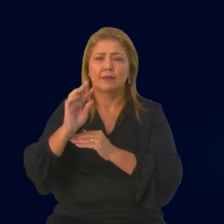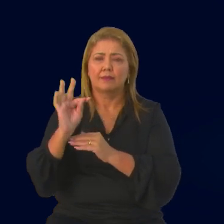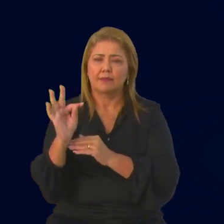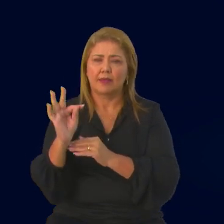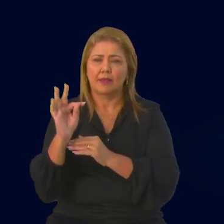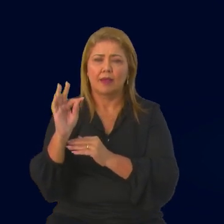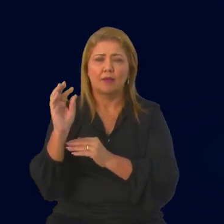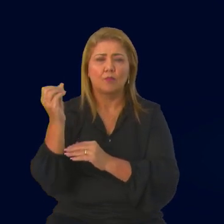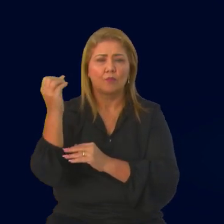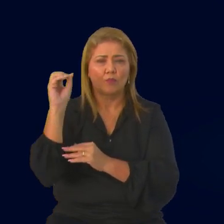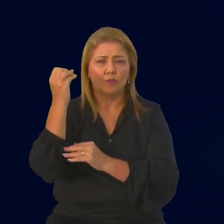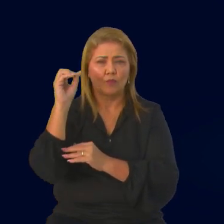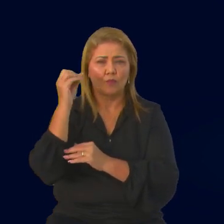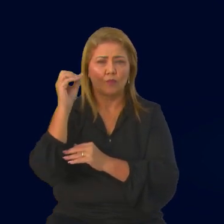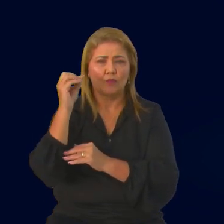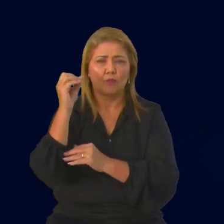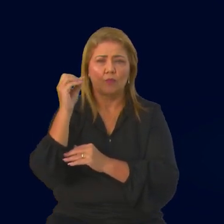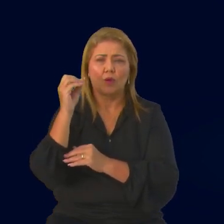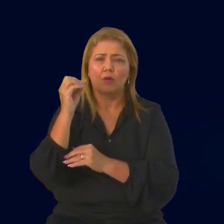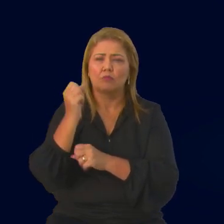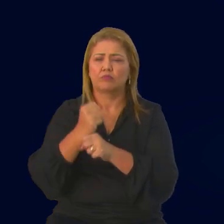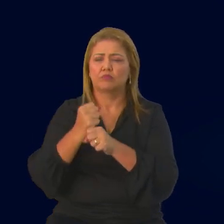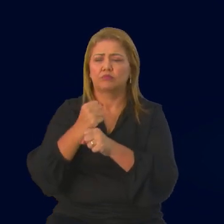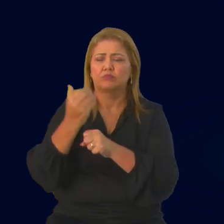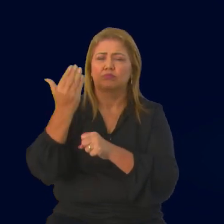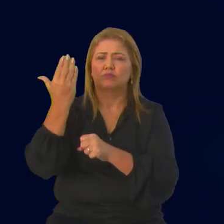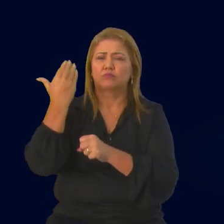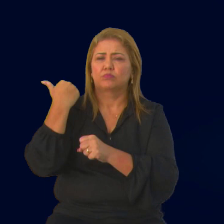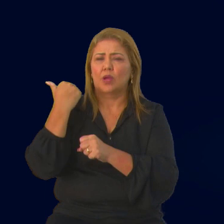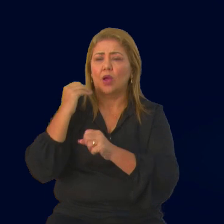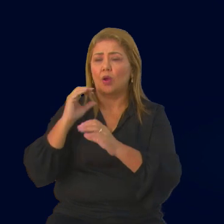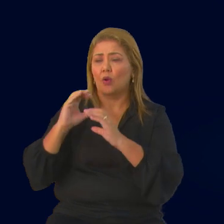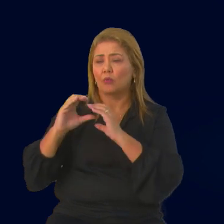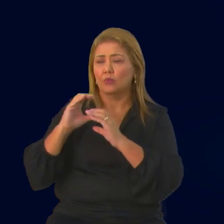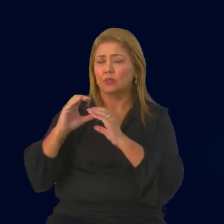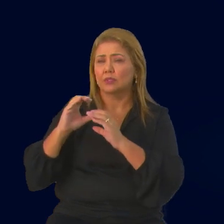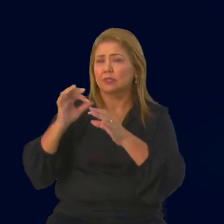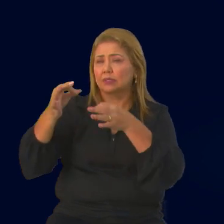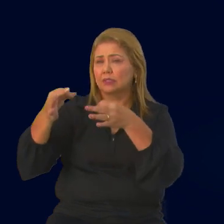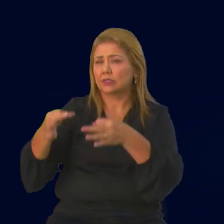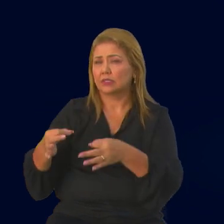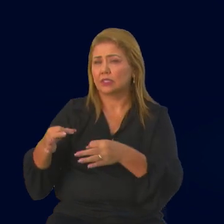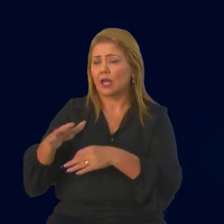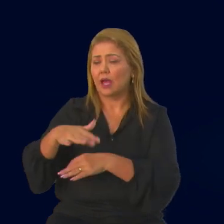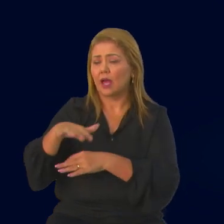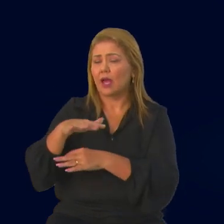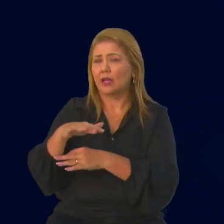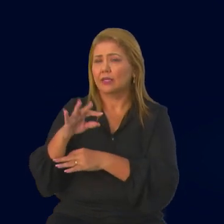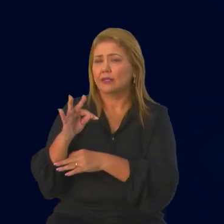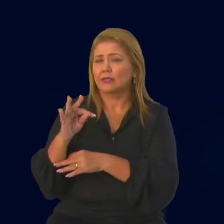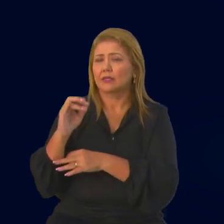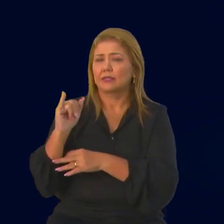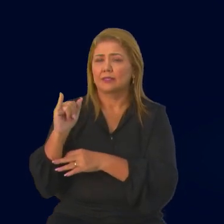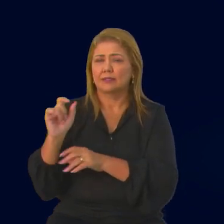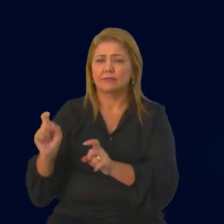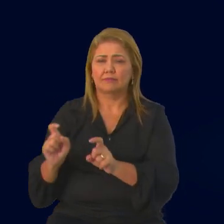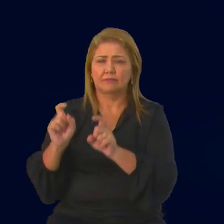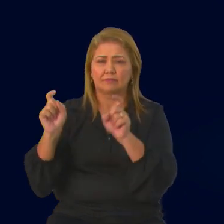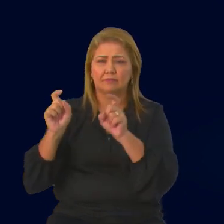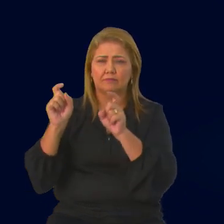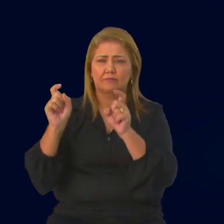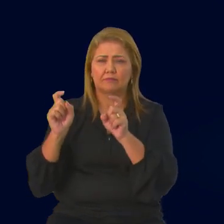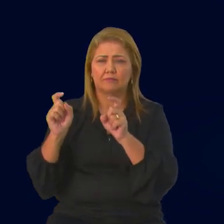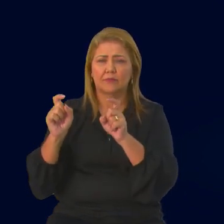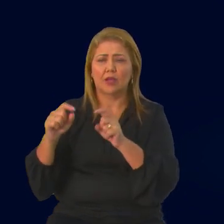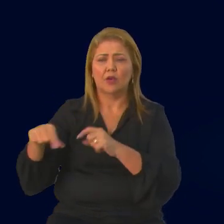atrás, eu estava fazendo um treinamento de comunicação assertiva para a área de TI. Os servidores que dão suporte.